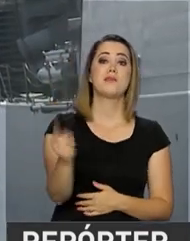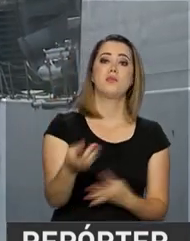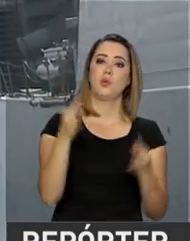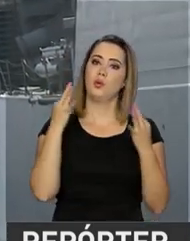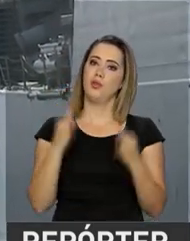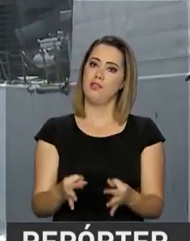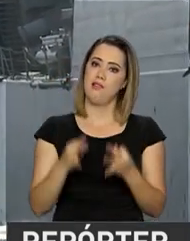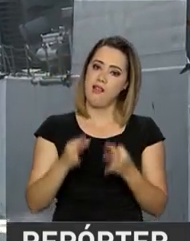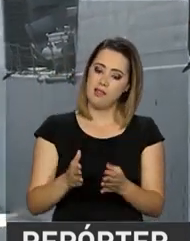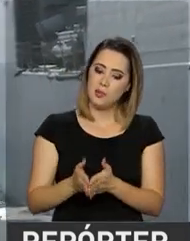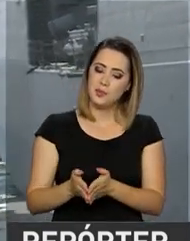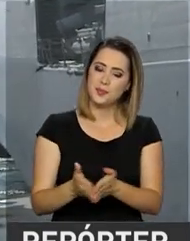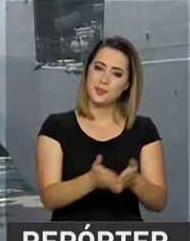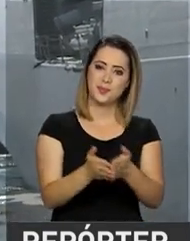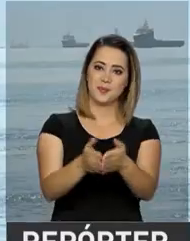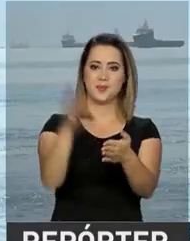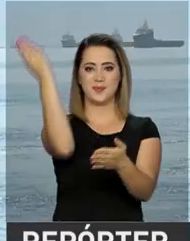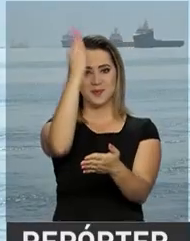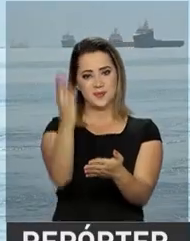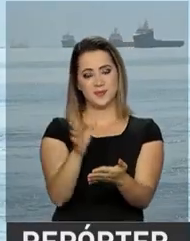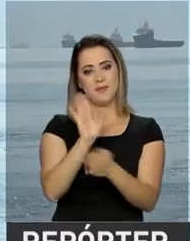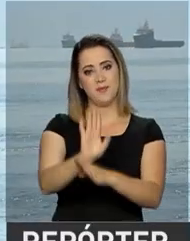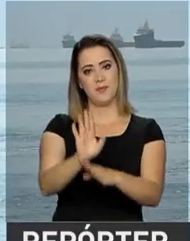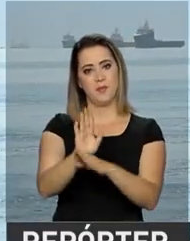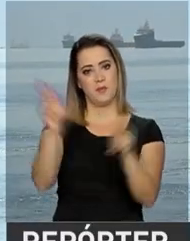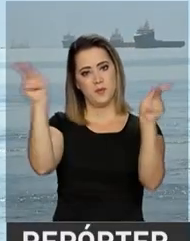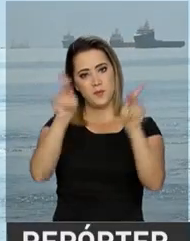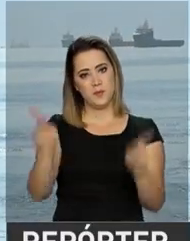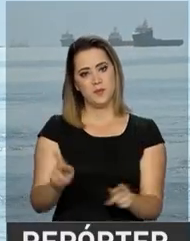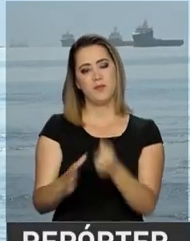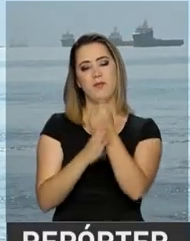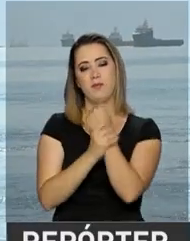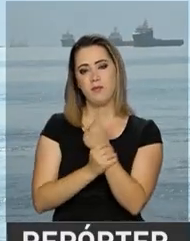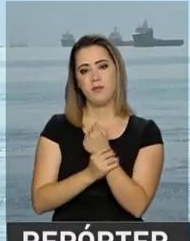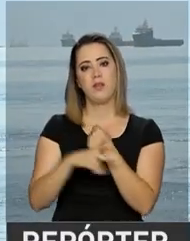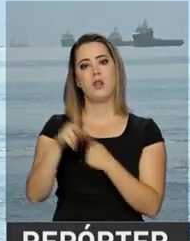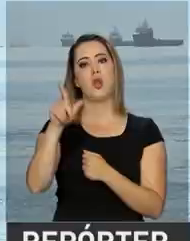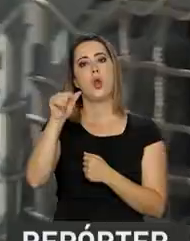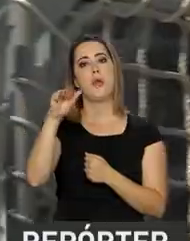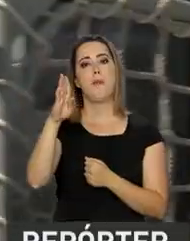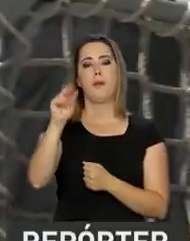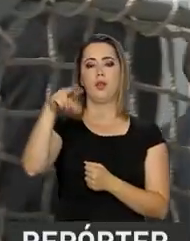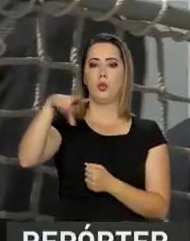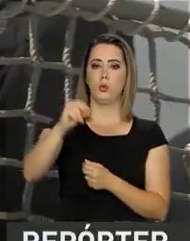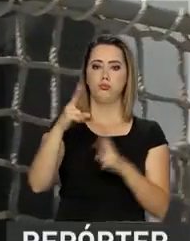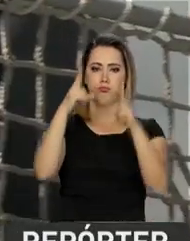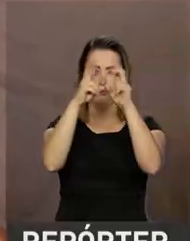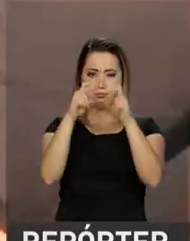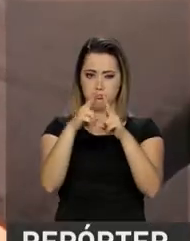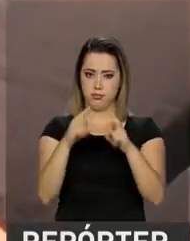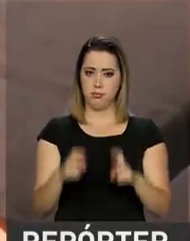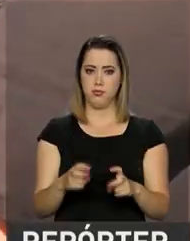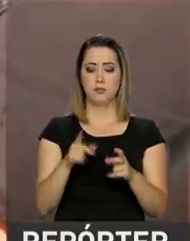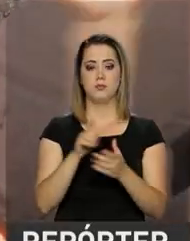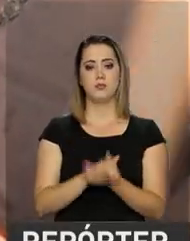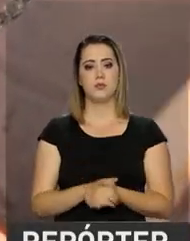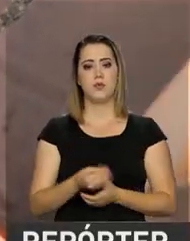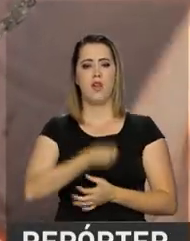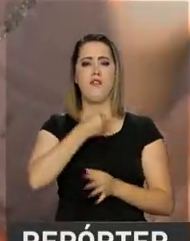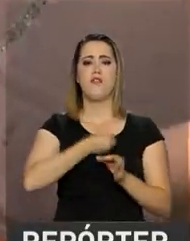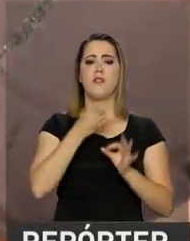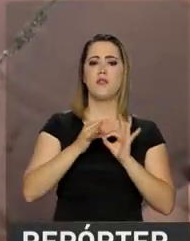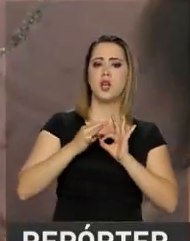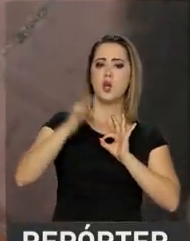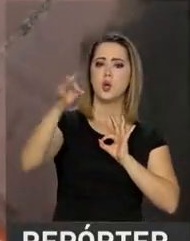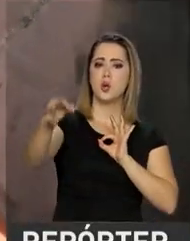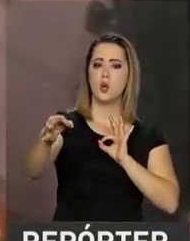marinha brasileira contribui para a garantia da paz e da segurança no líbano vilões dos familiares é a parte mais